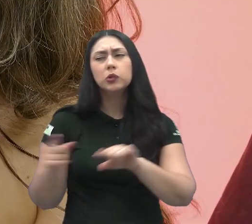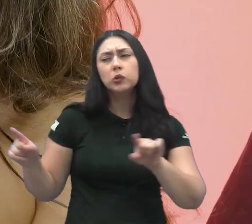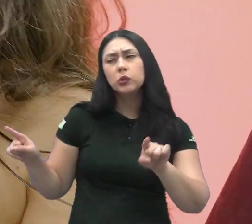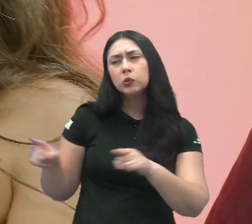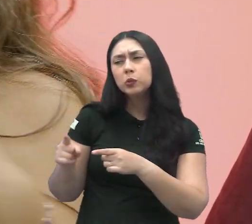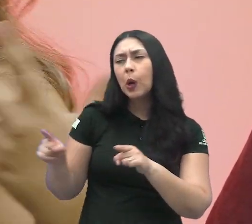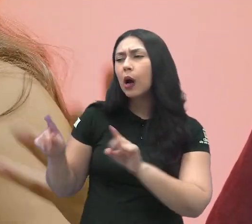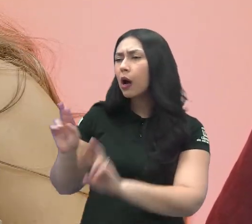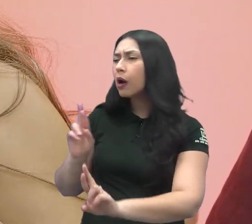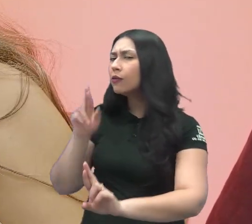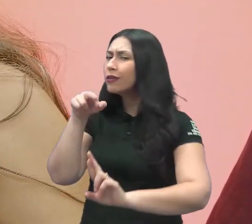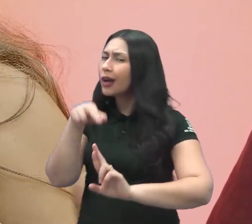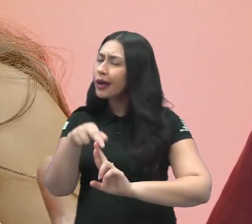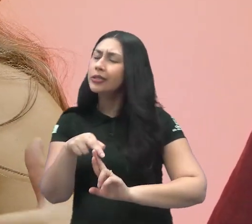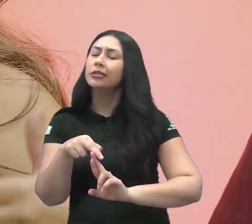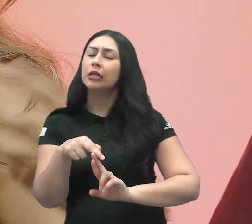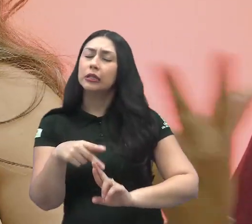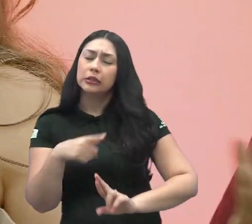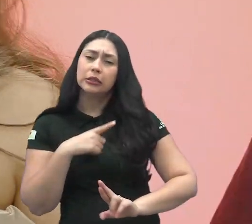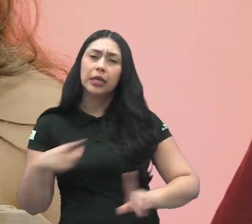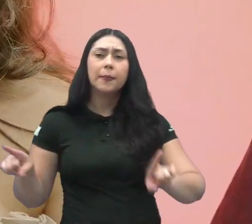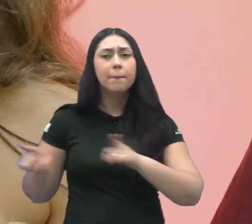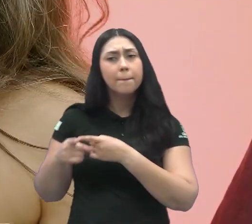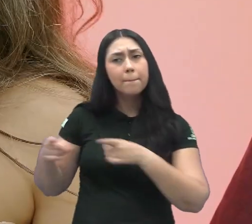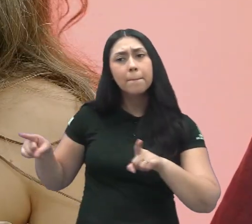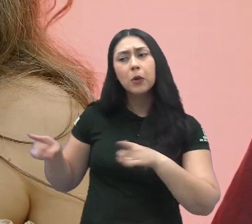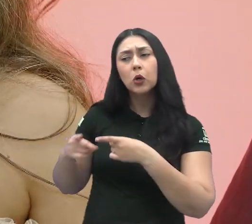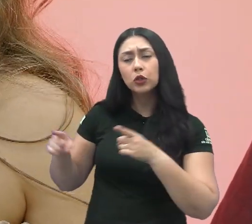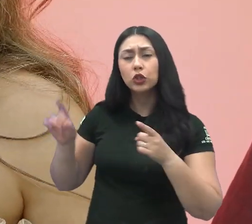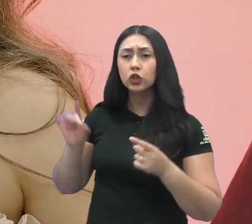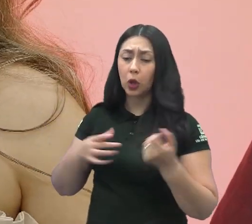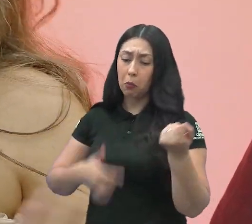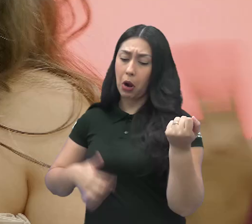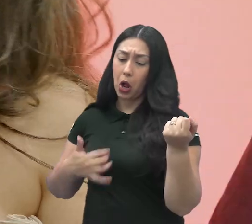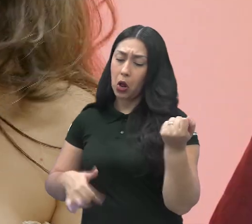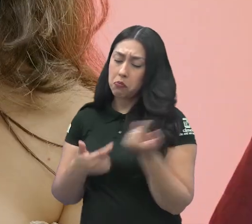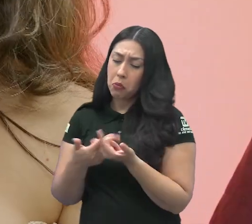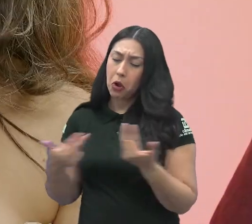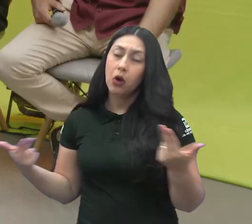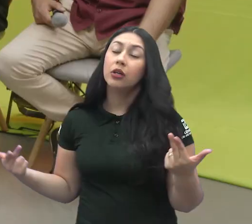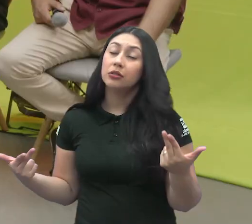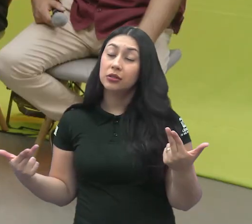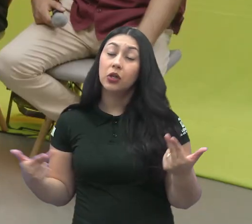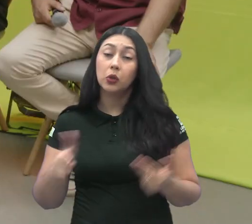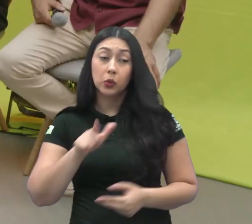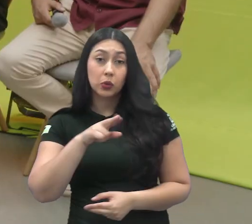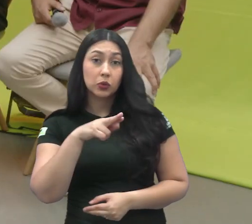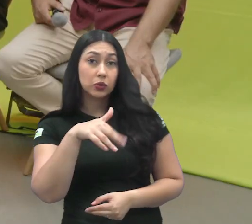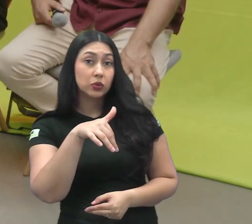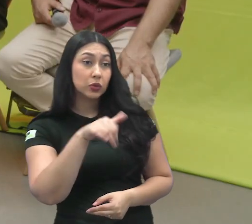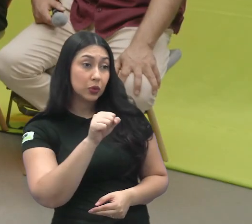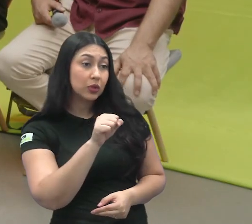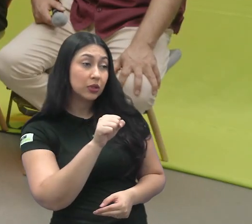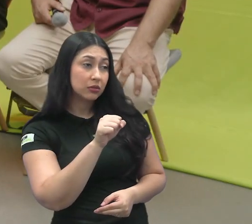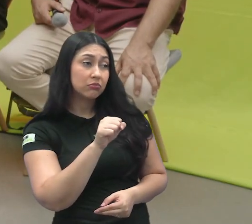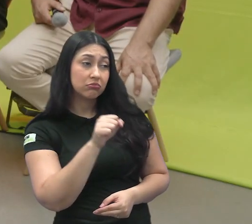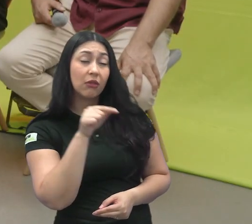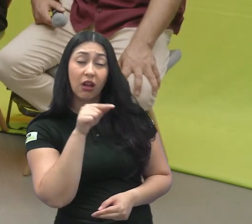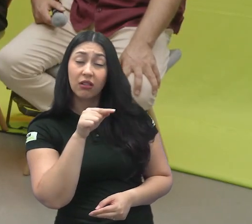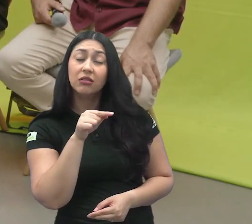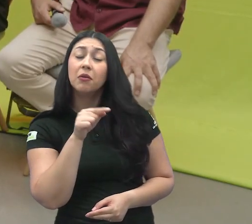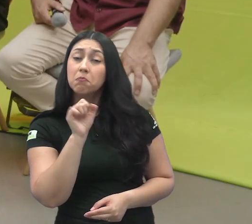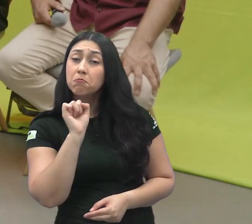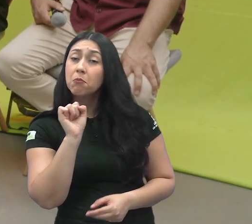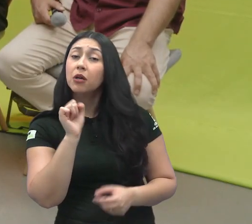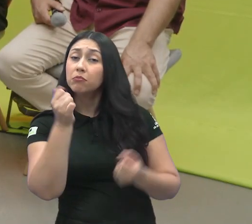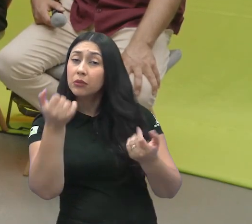de arranjo, tem muitas questões de música instrumental. O Lucas é do instrumental, e o Lucas, eu acho que ele pode até trazer um pouco dessa referência do que a